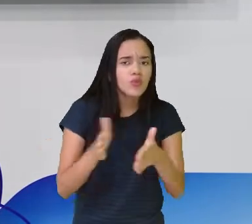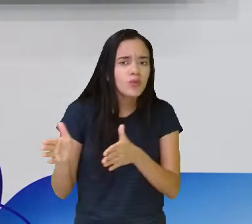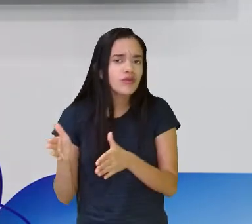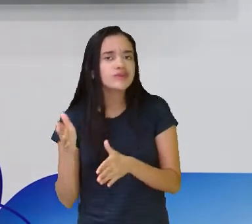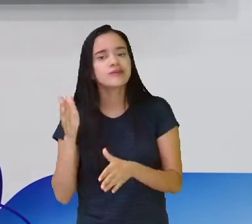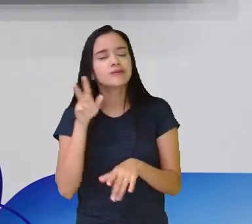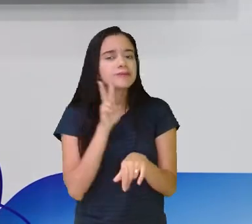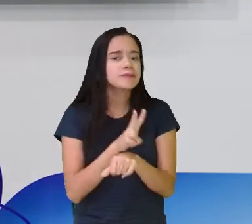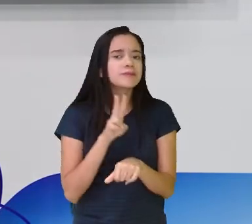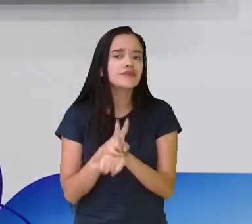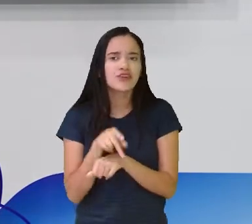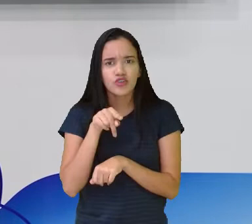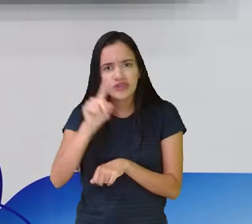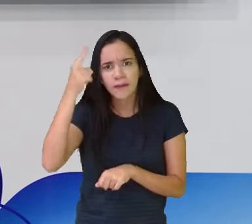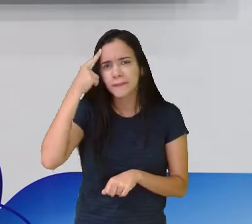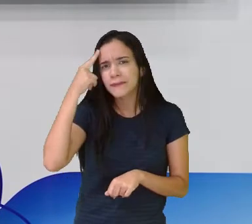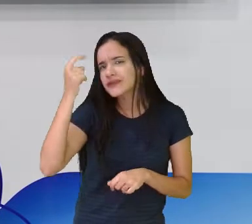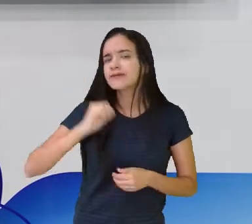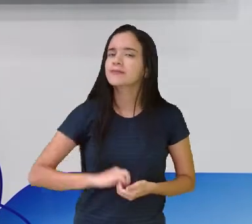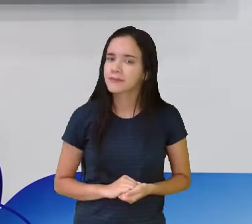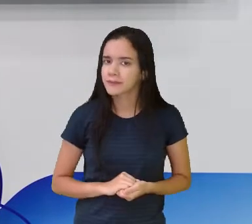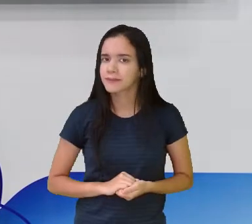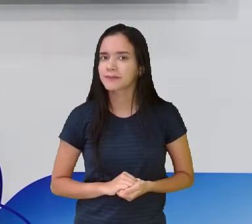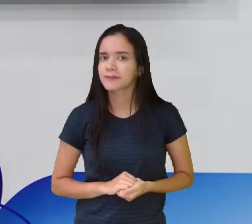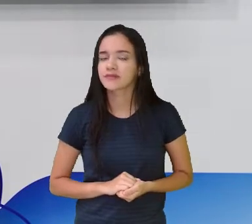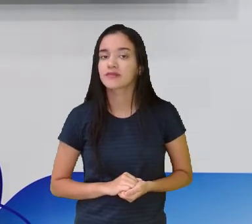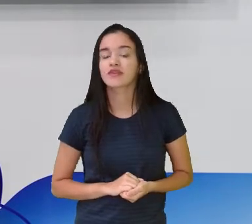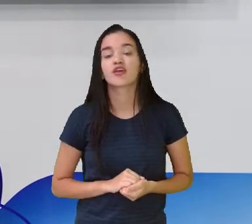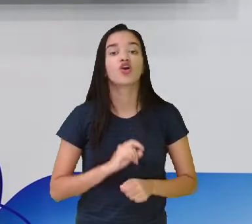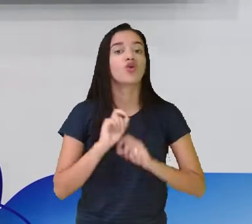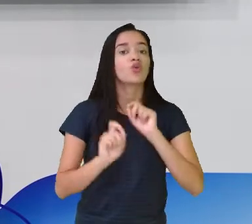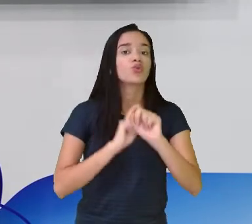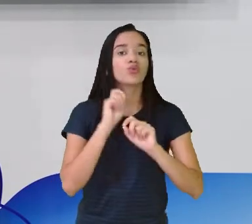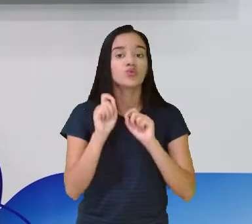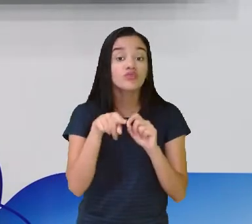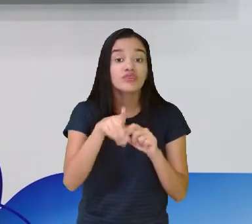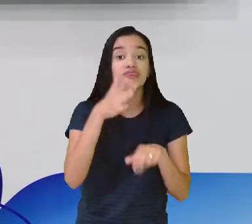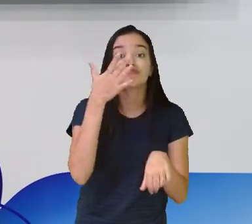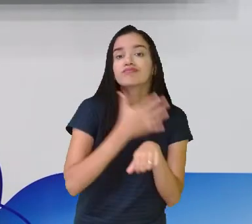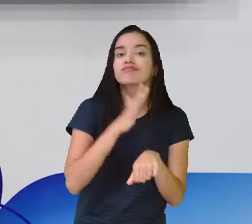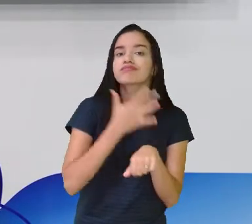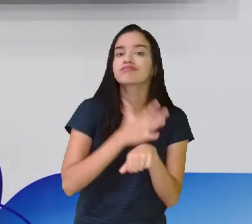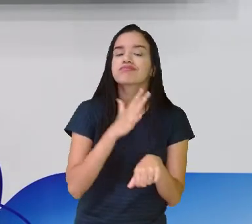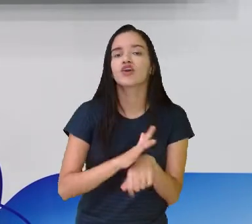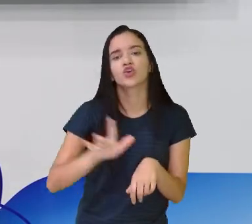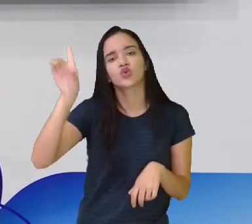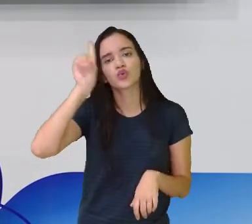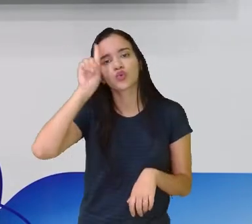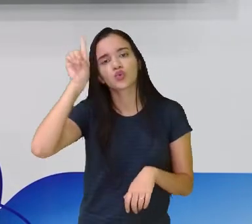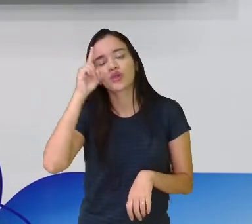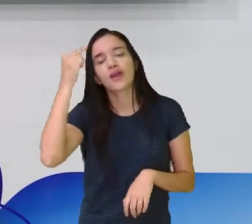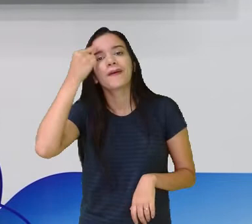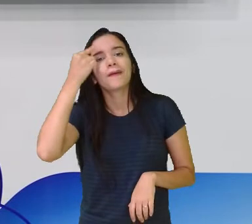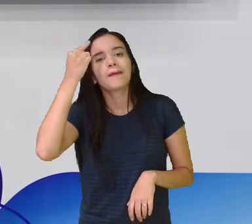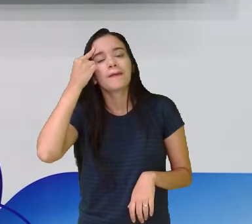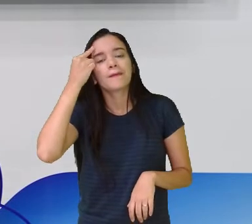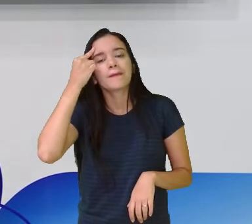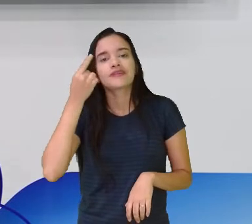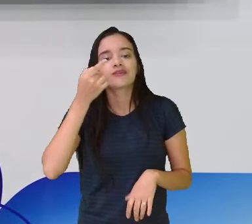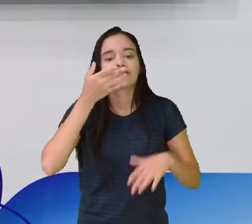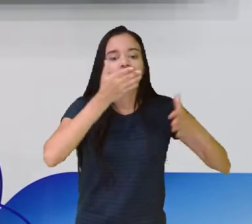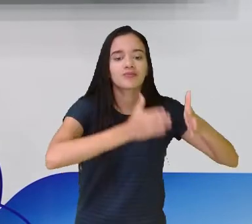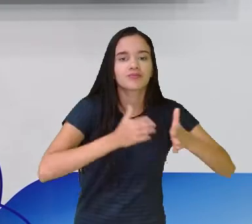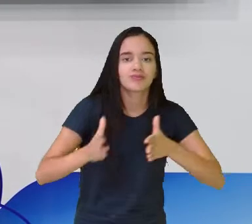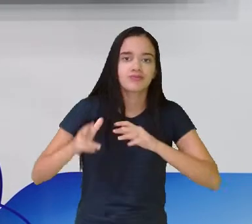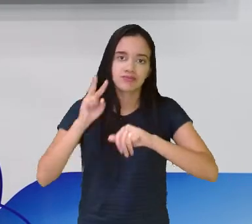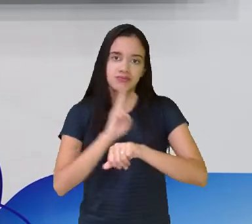Você pensa nesse processo de preservação? O que é que você faz no seu dia a dia pensando nesse